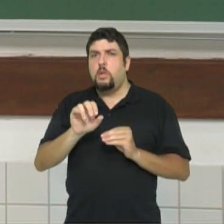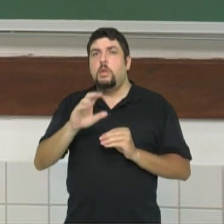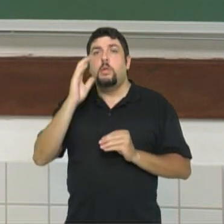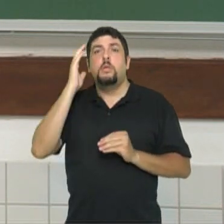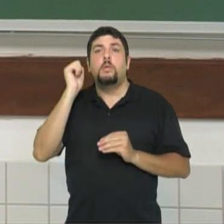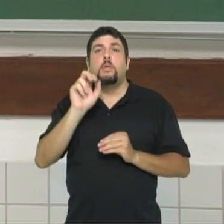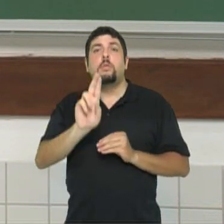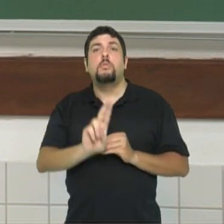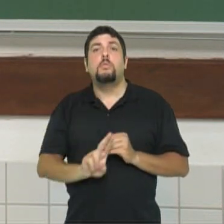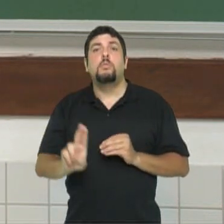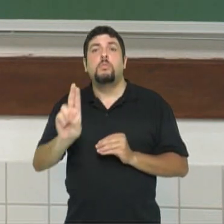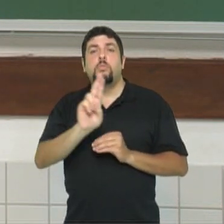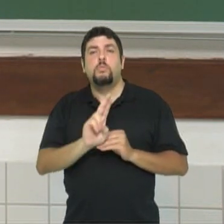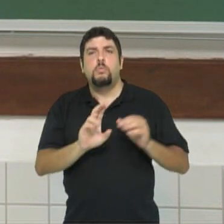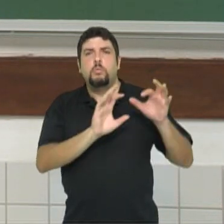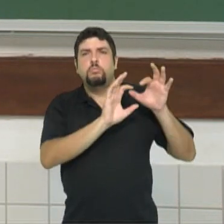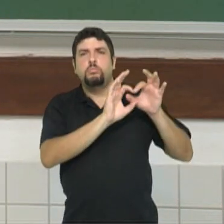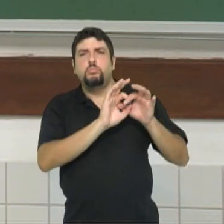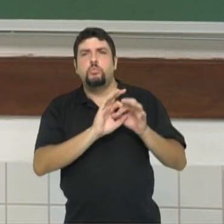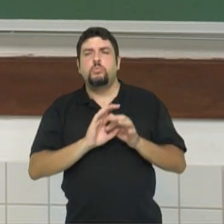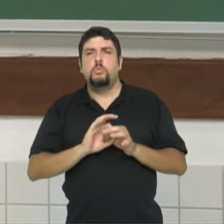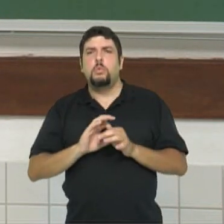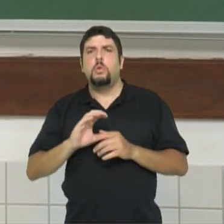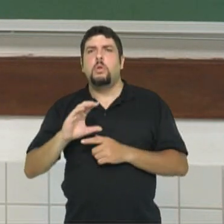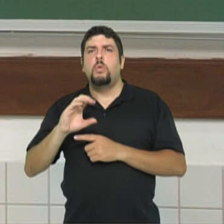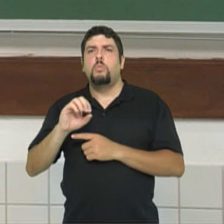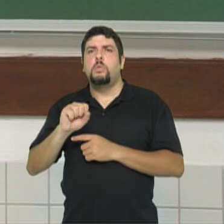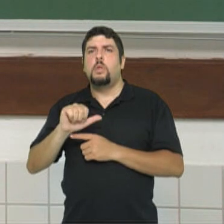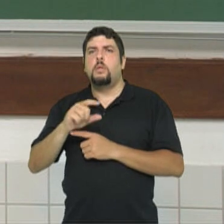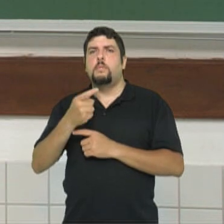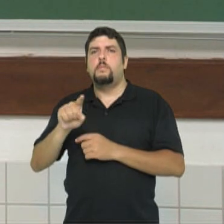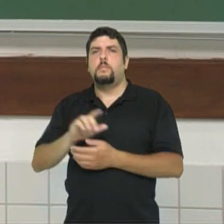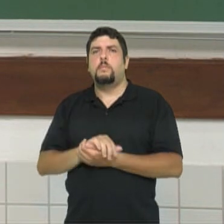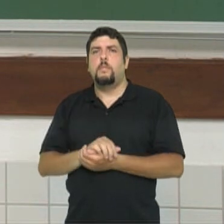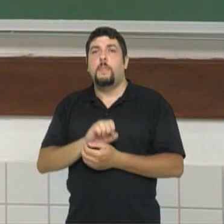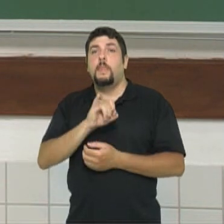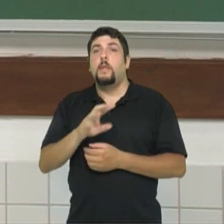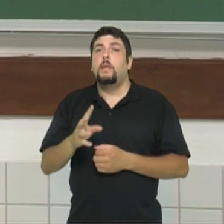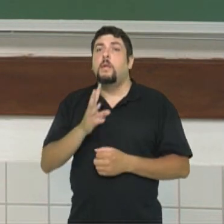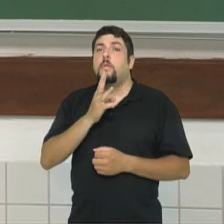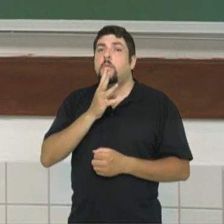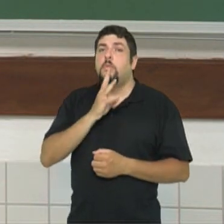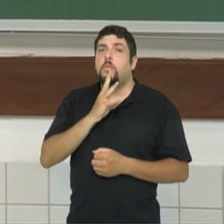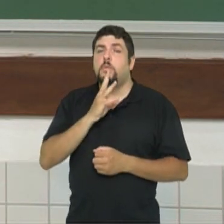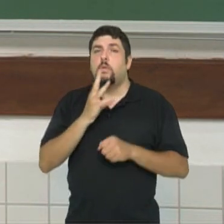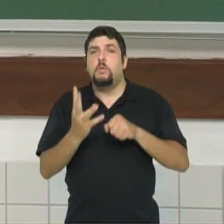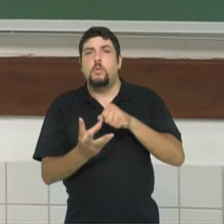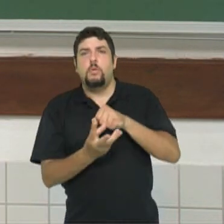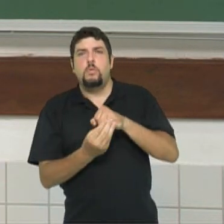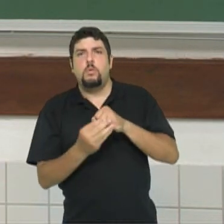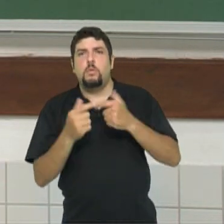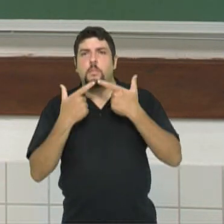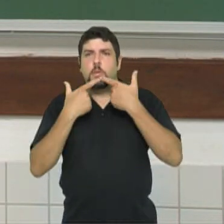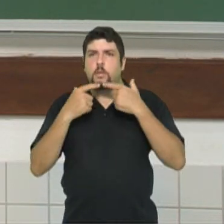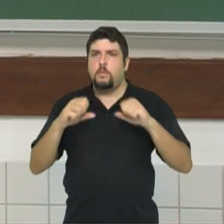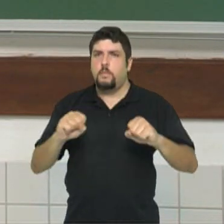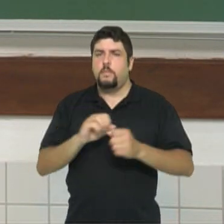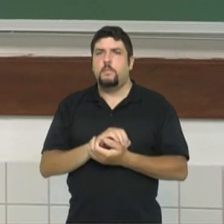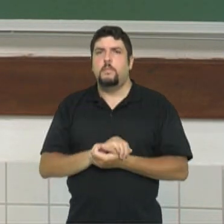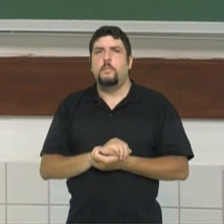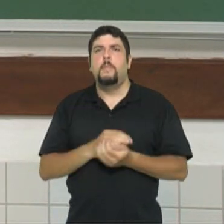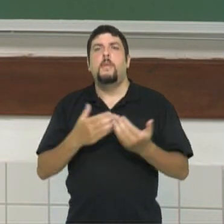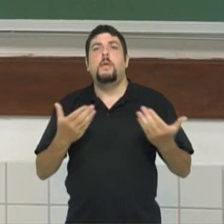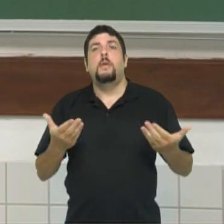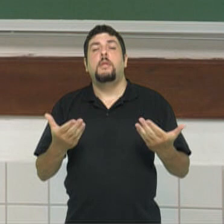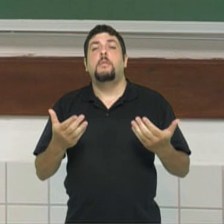os elementos coesivos, se ele consegue usar o conhecimento linguístico que ele obteve até então. Então, isso que eu quero